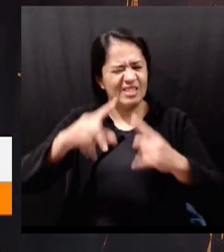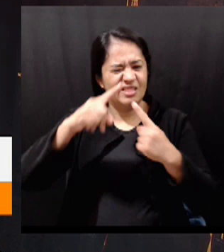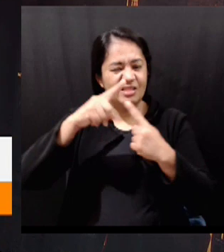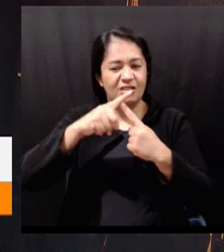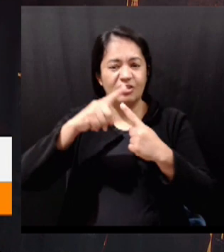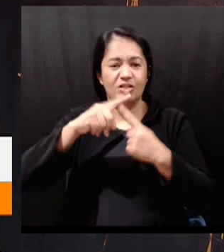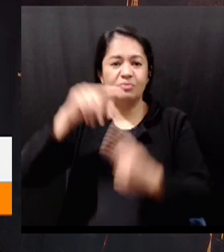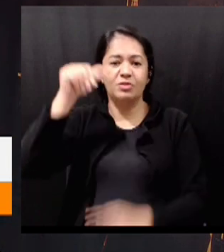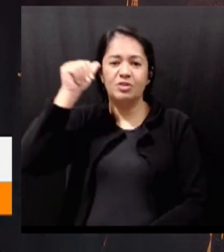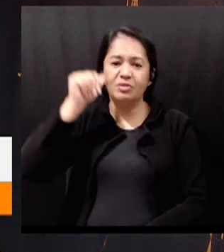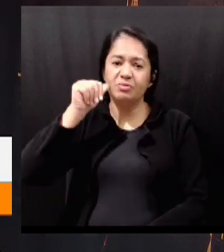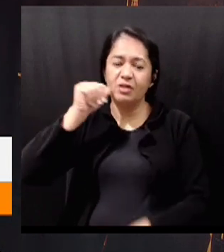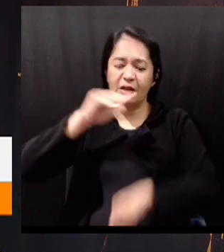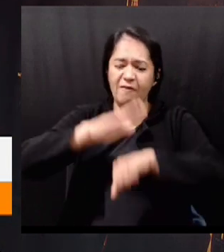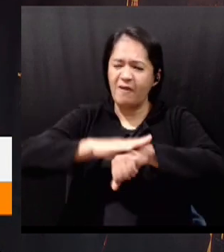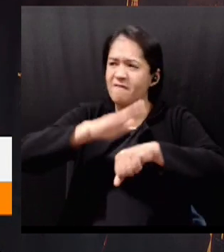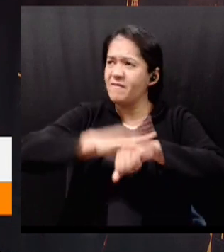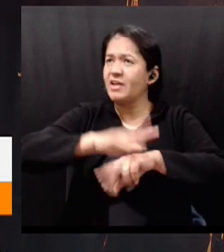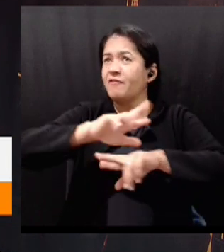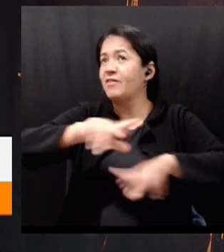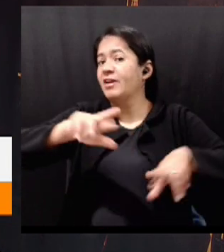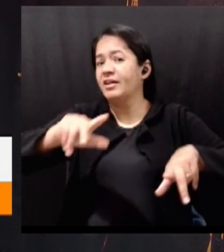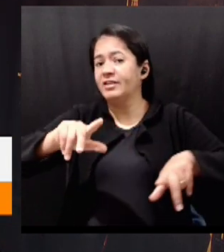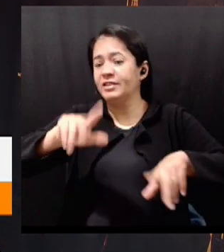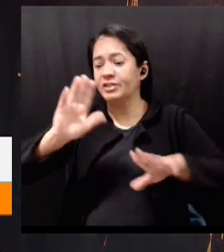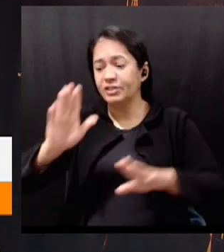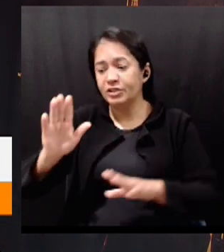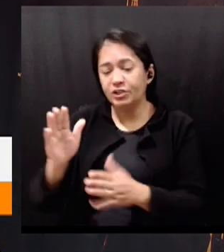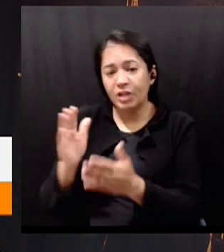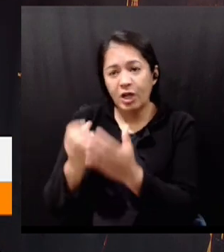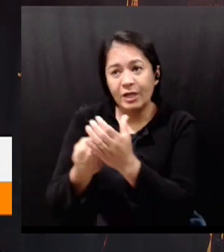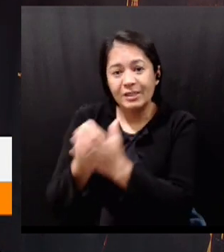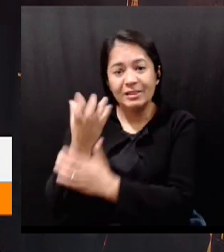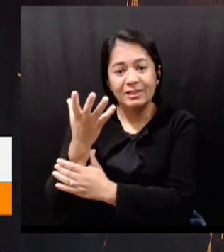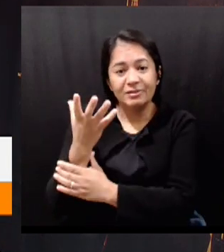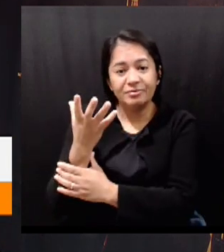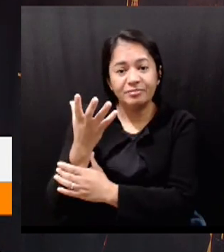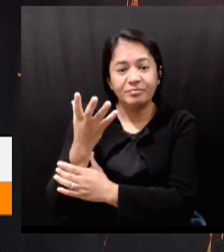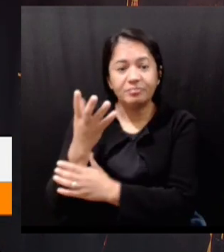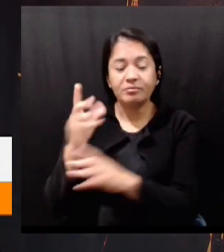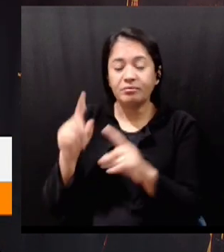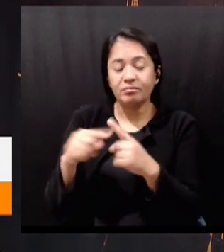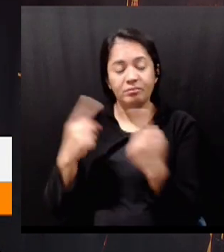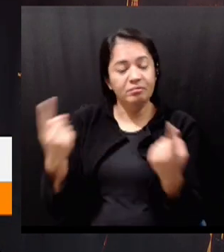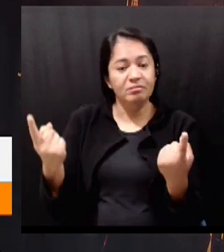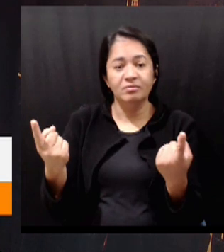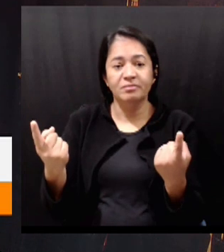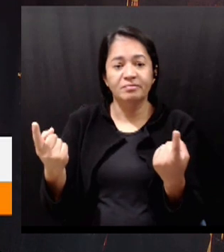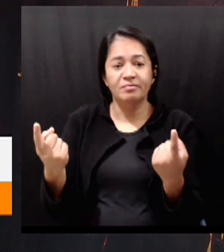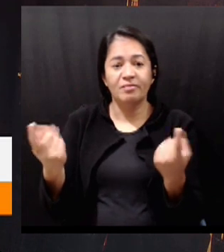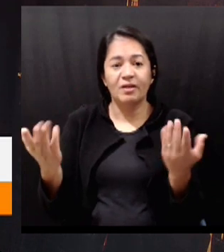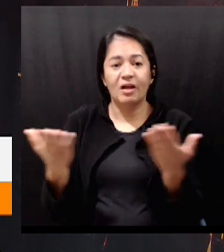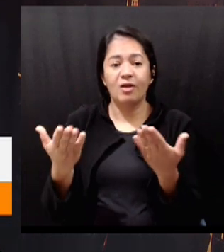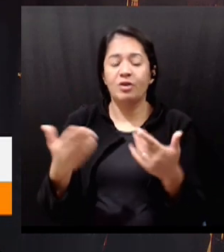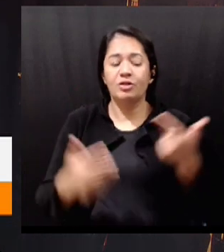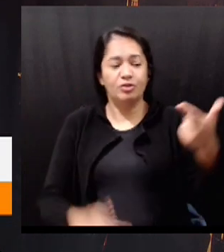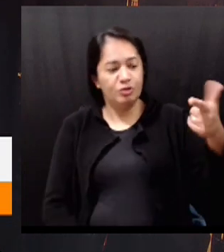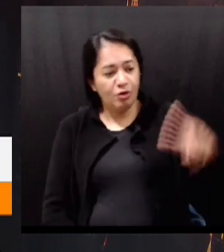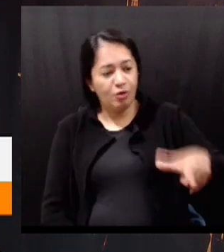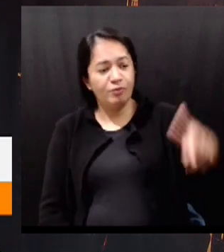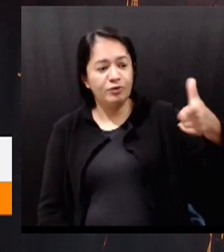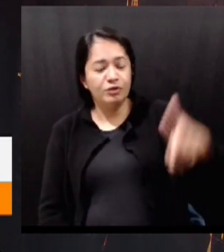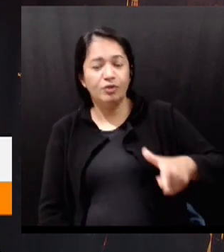multitarefas que foi criado, né, e que ele está sendo repetido. Então a gente precisa